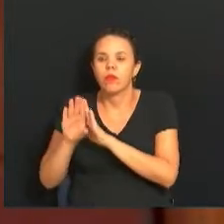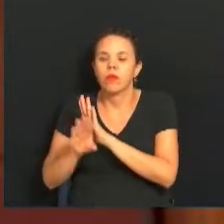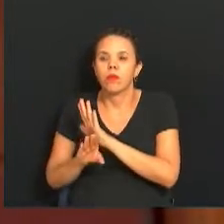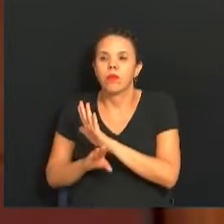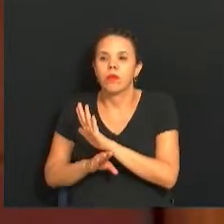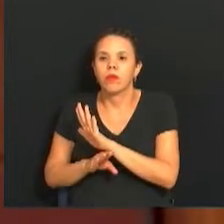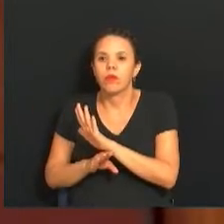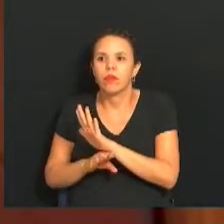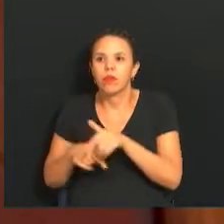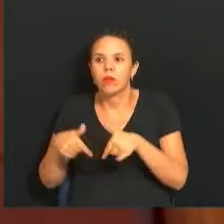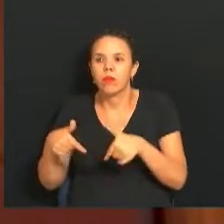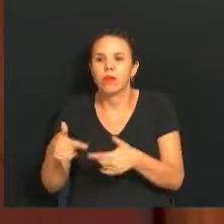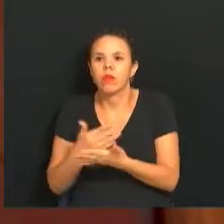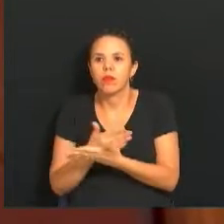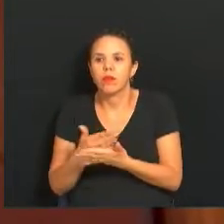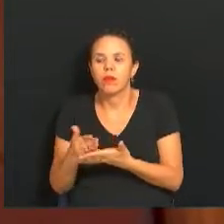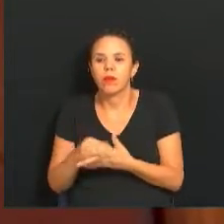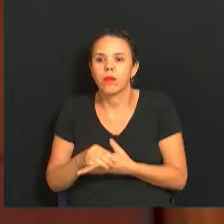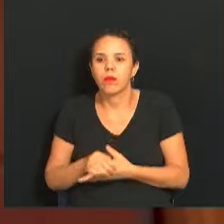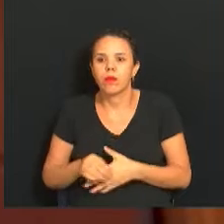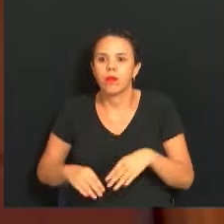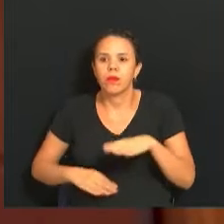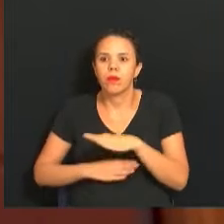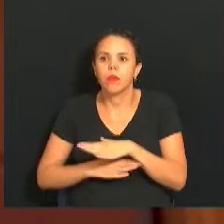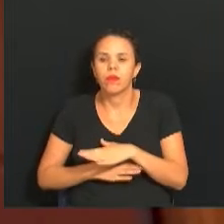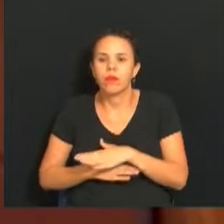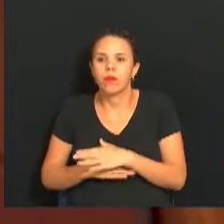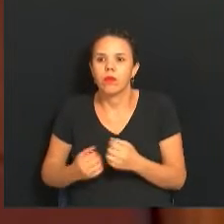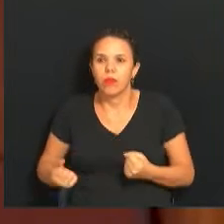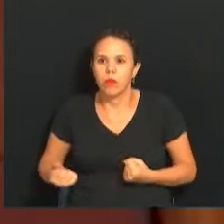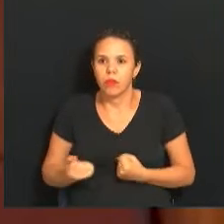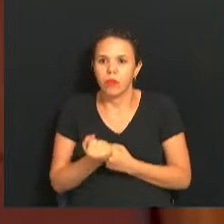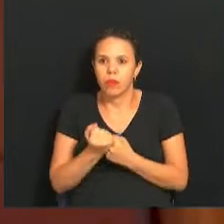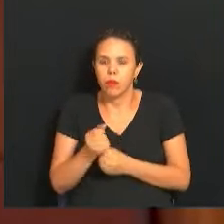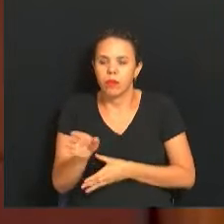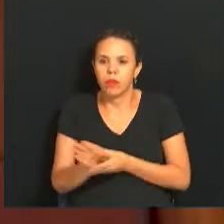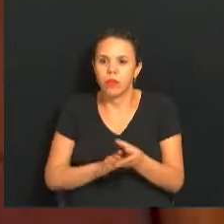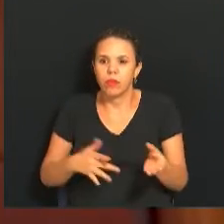uma iniciativa da Câmara, com o apoio do Conselho de